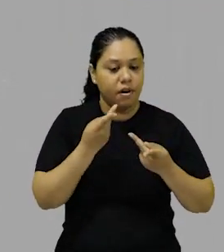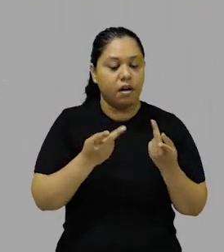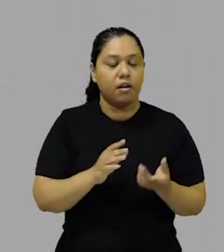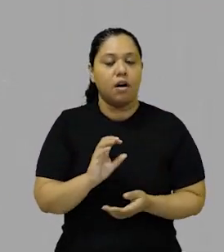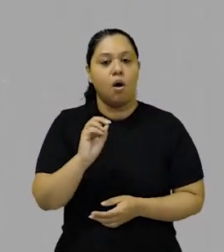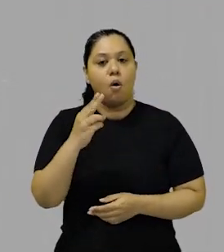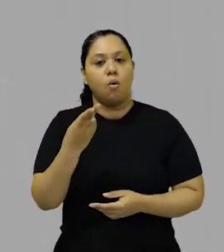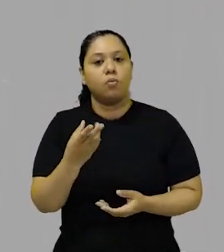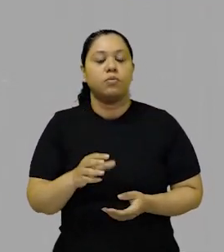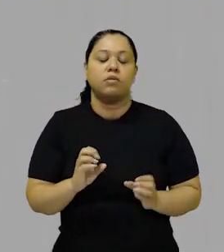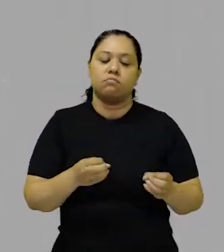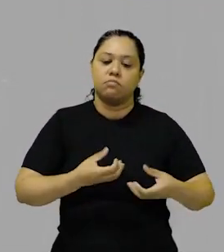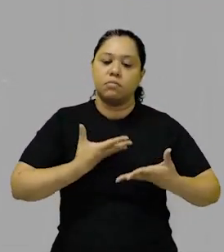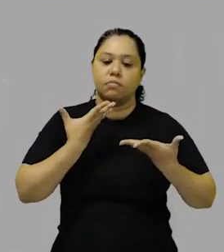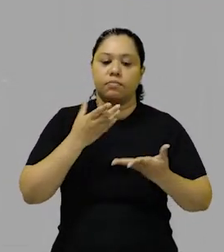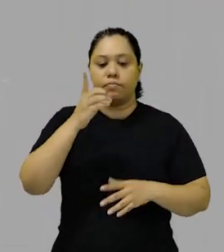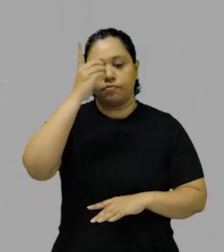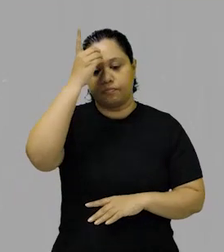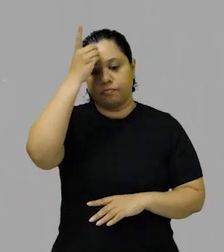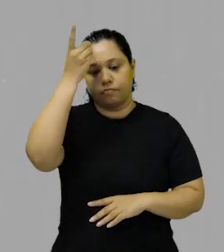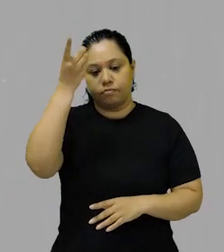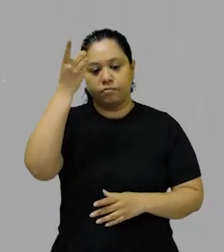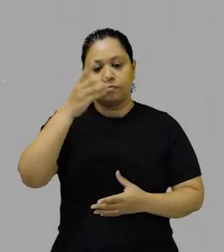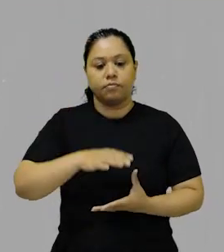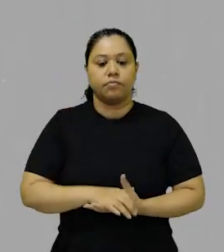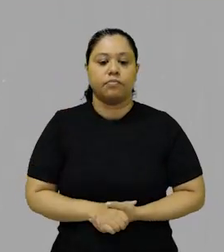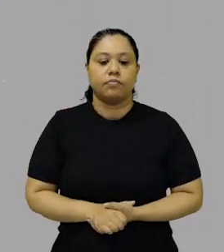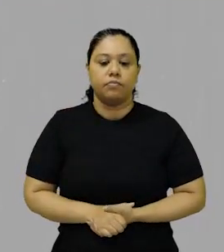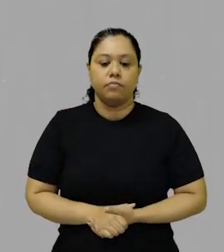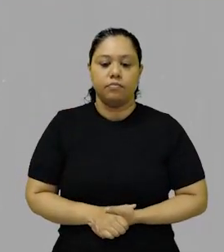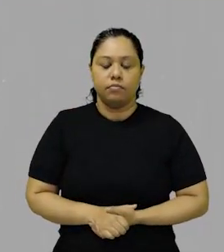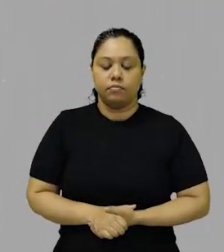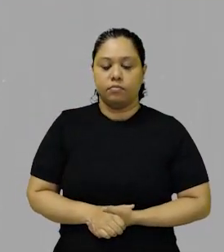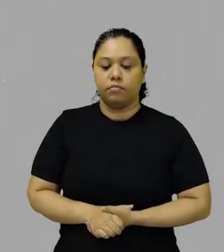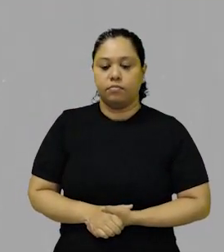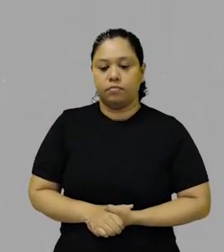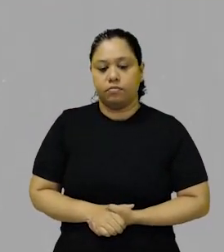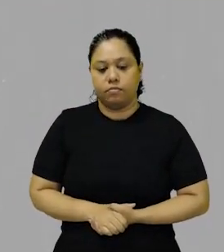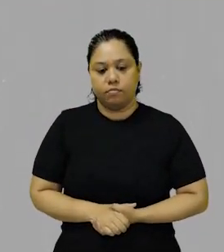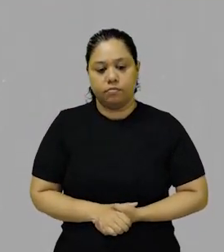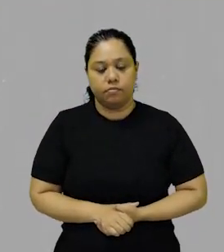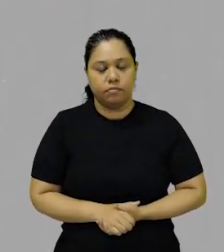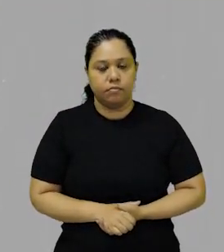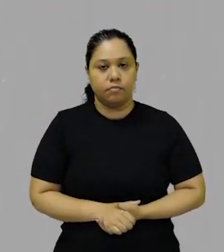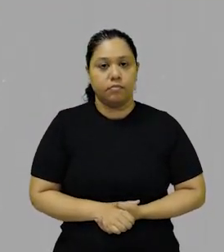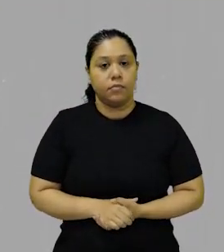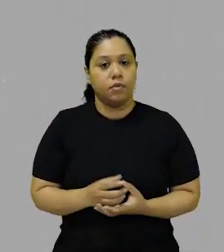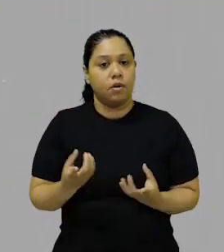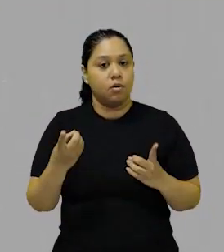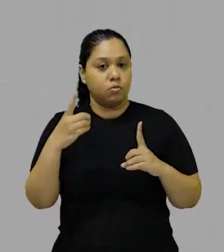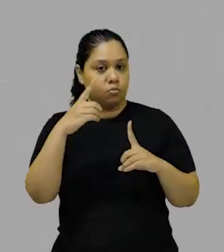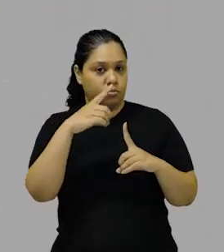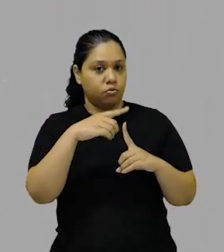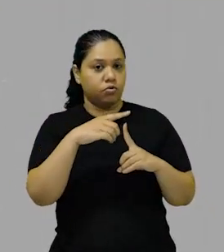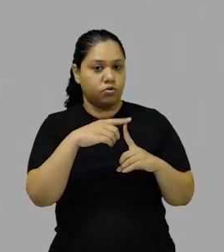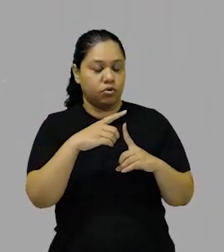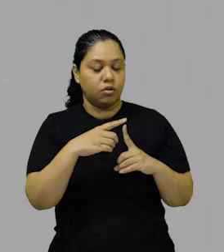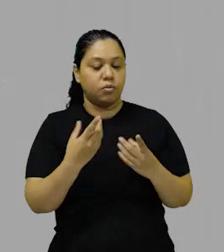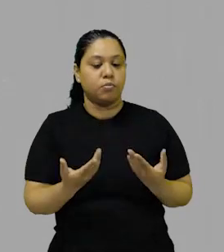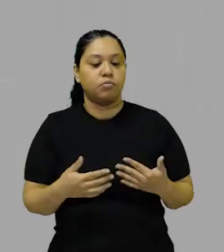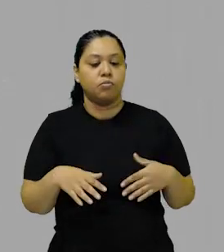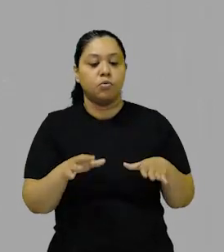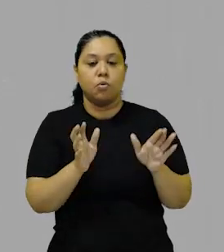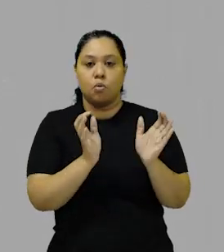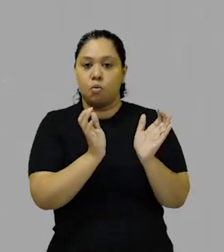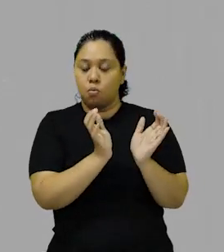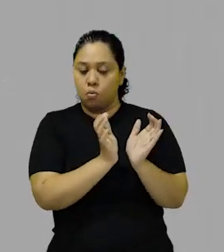expressar aquela ideia. Tá? It is a class or category of text. Então, é um tipo de classe, de